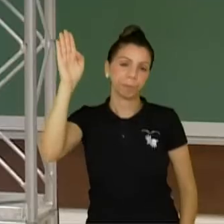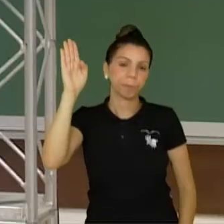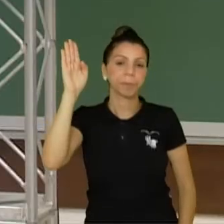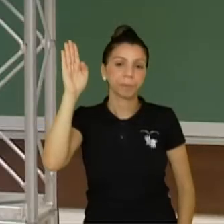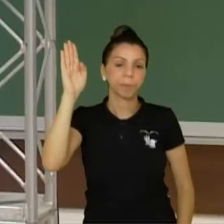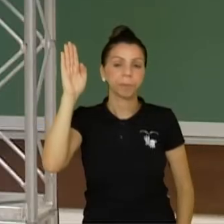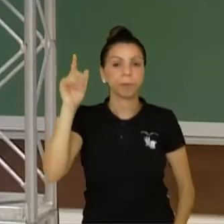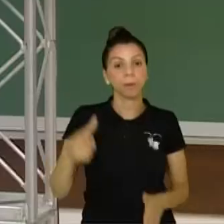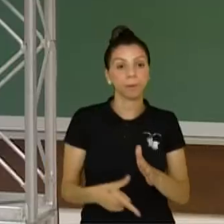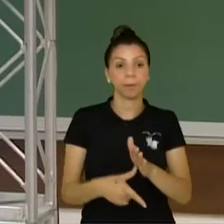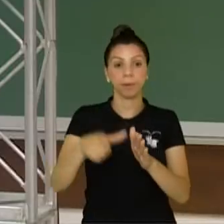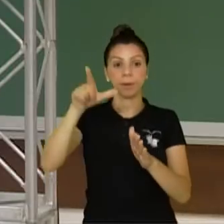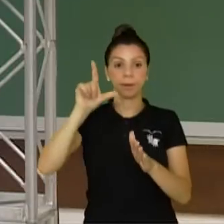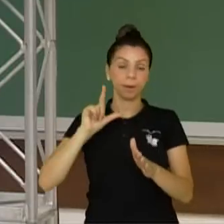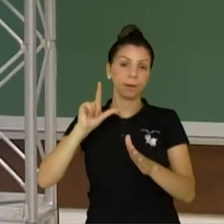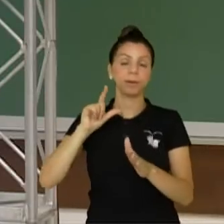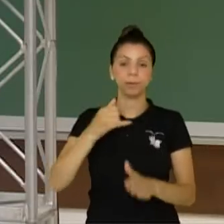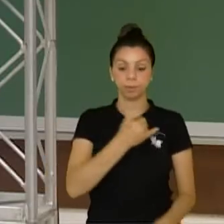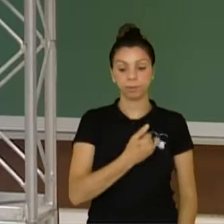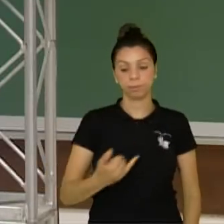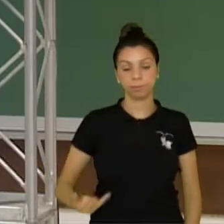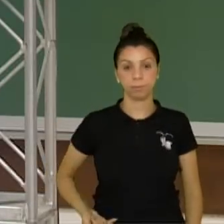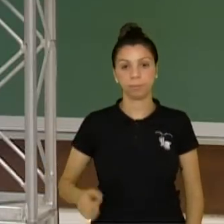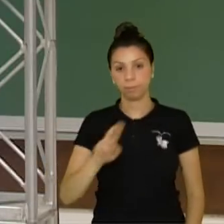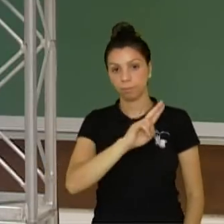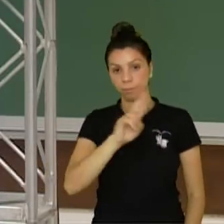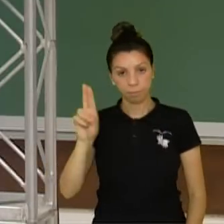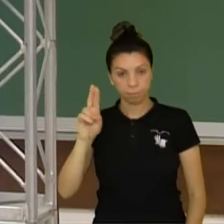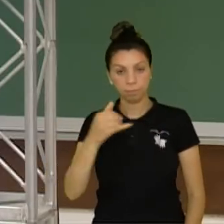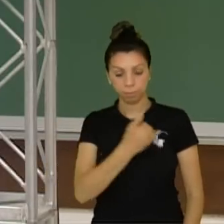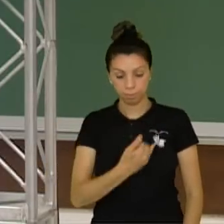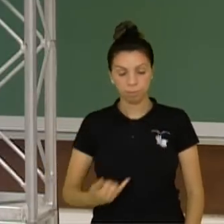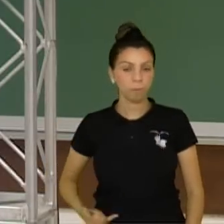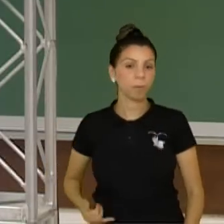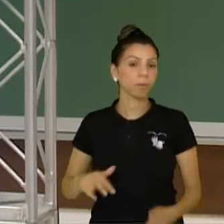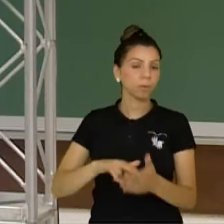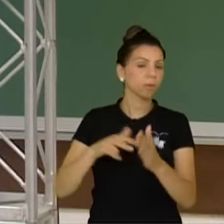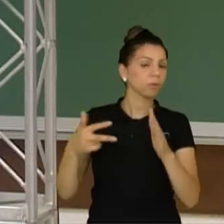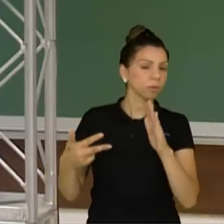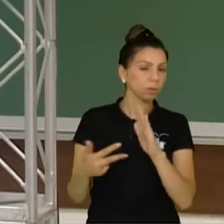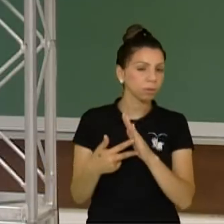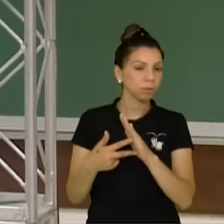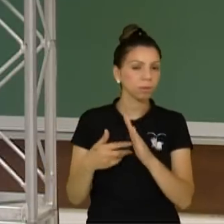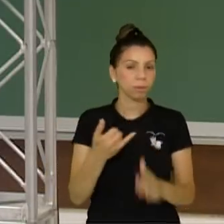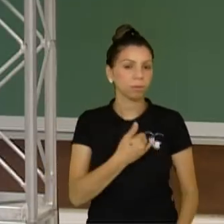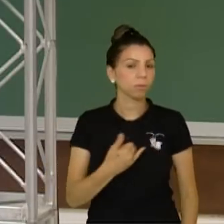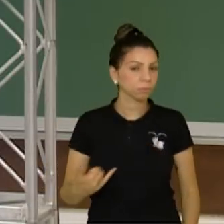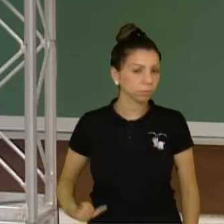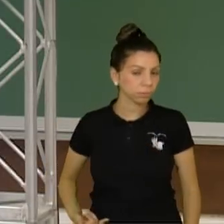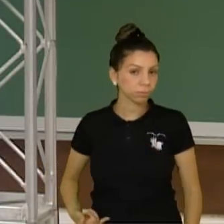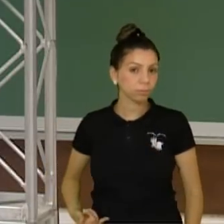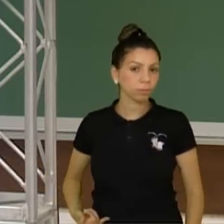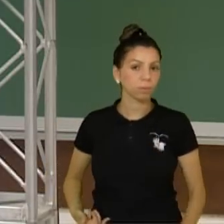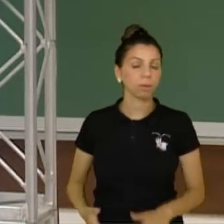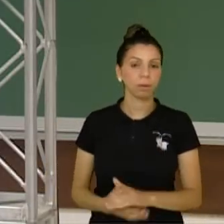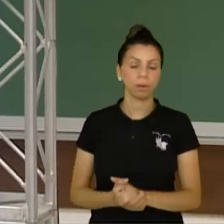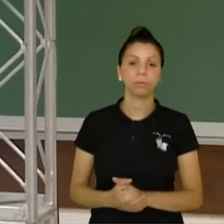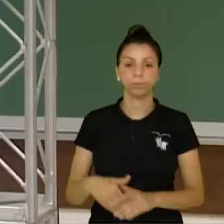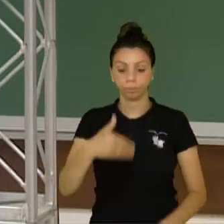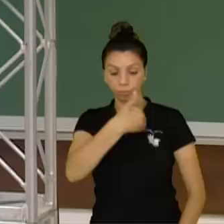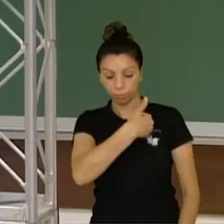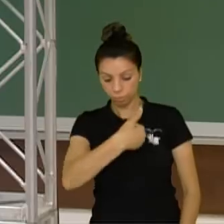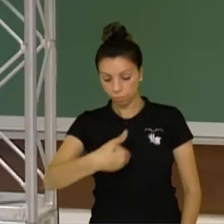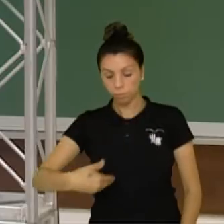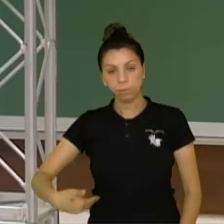e anterior ao que nós chamamos de imperialismo. O que é isso? Quando os